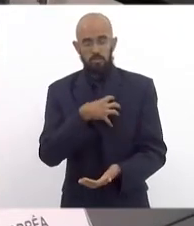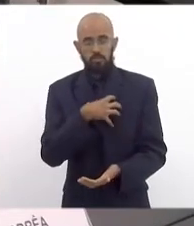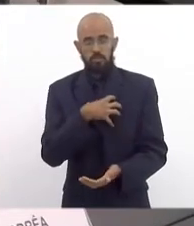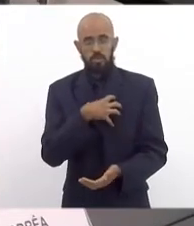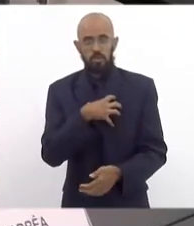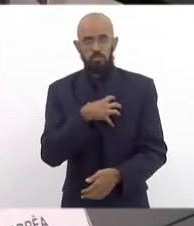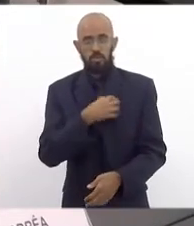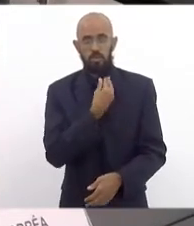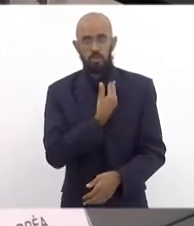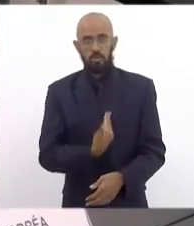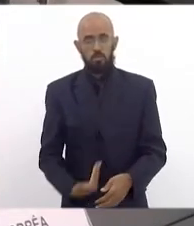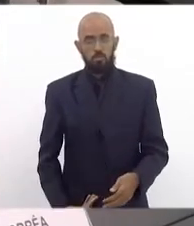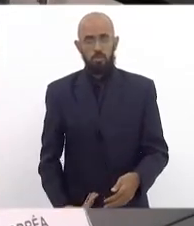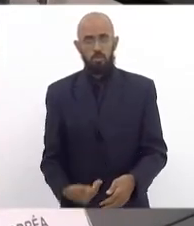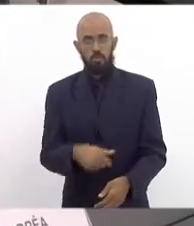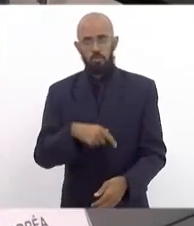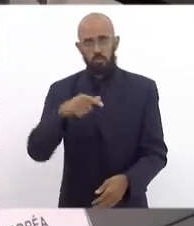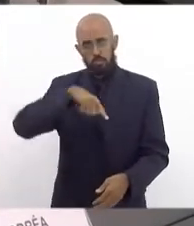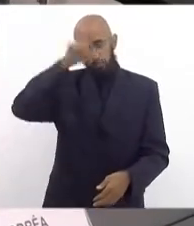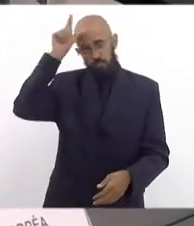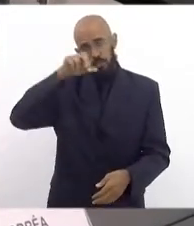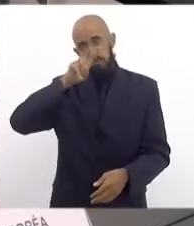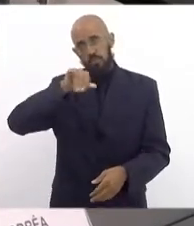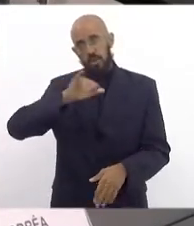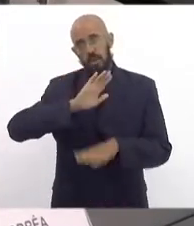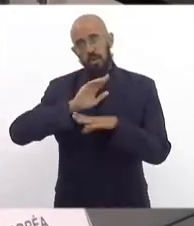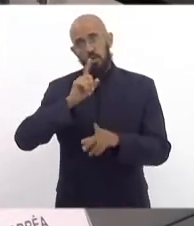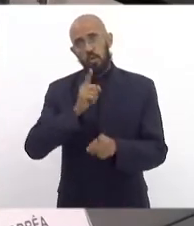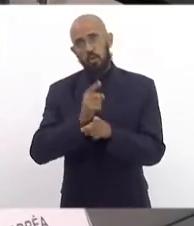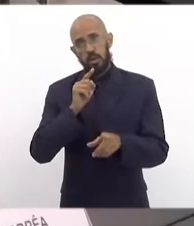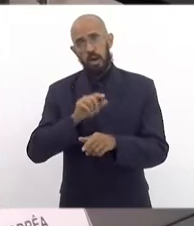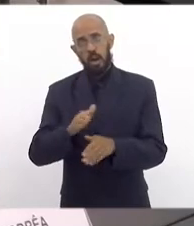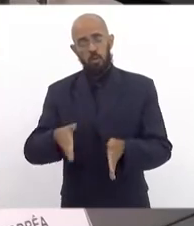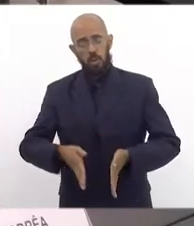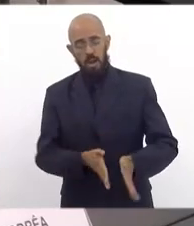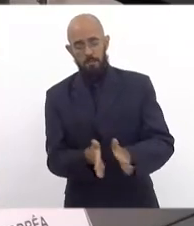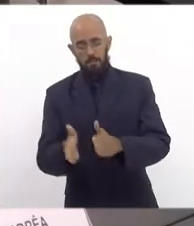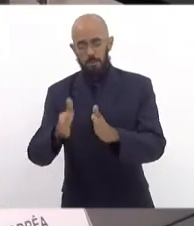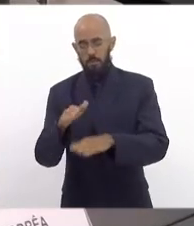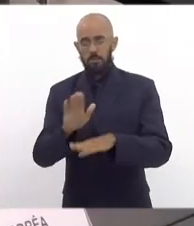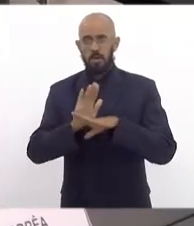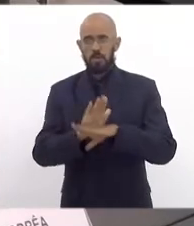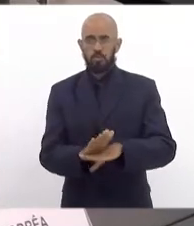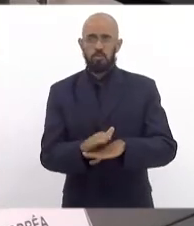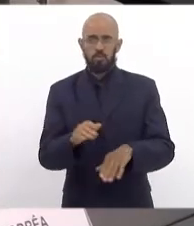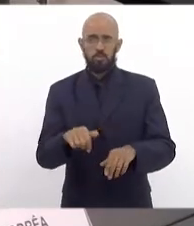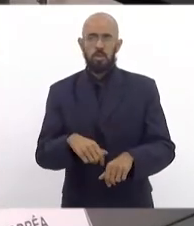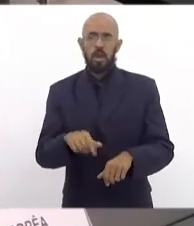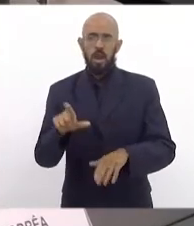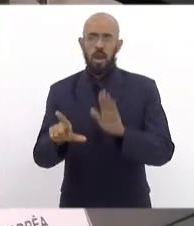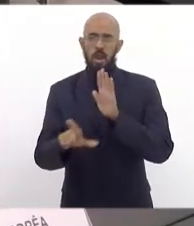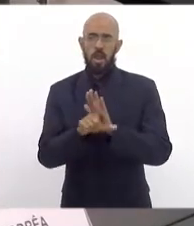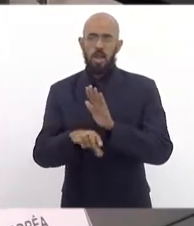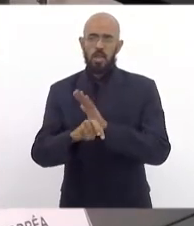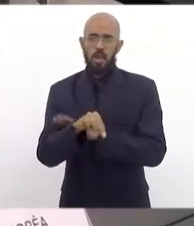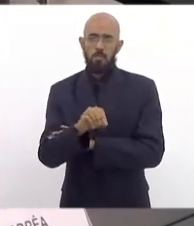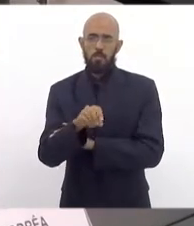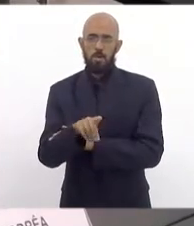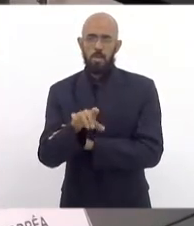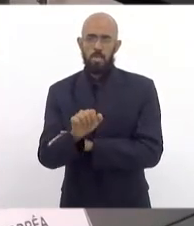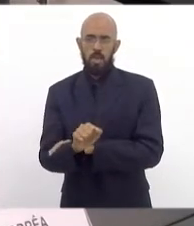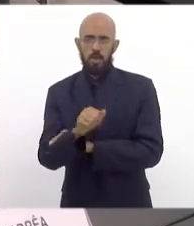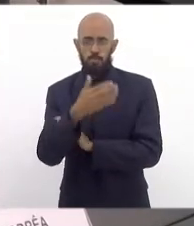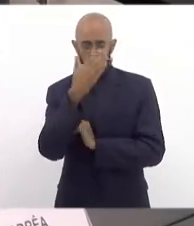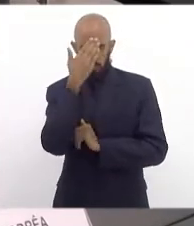coloca no pagamento nós vamos encontrar o caminho para ajudar Petrópolis e para dar segurança a lei da moda então era isso obrigado Mais uma vez